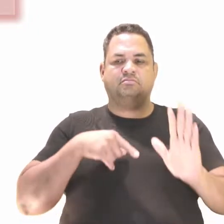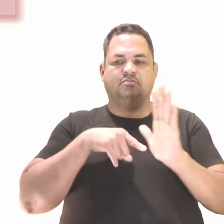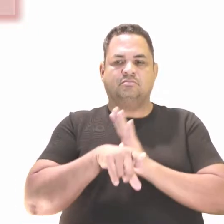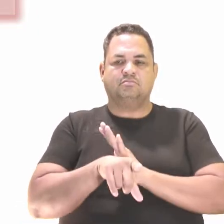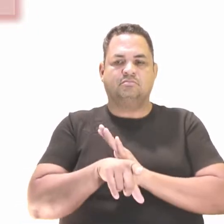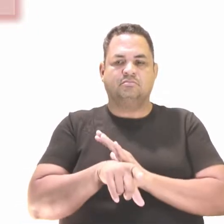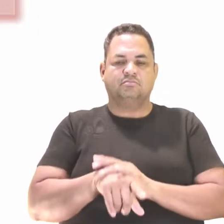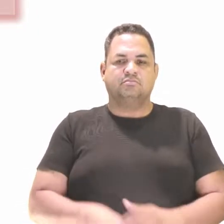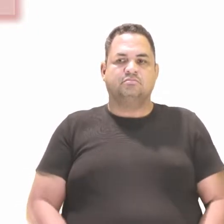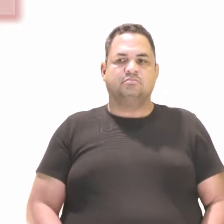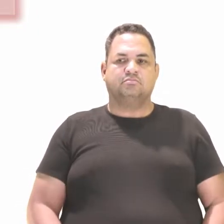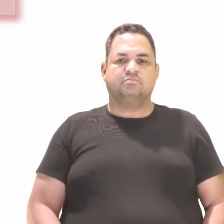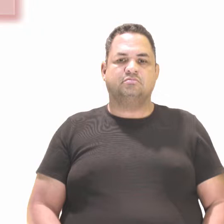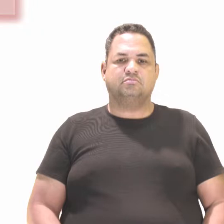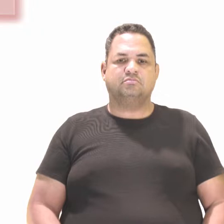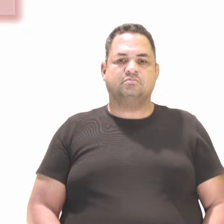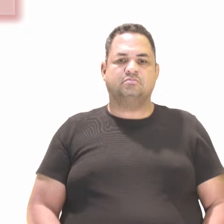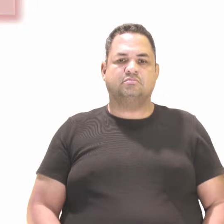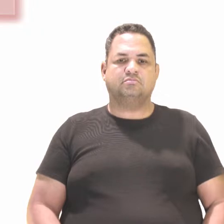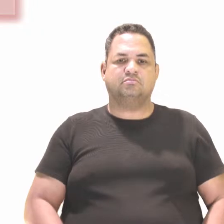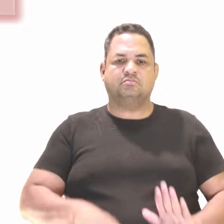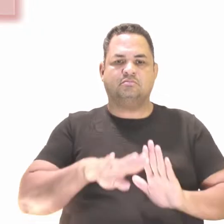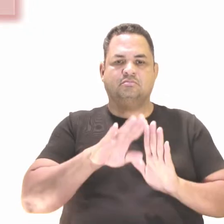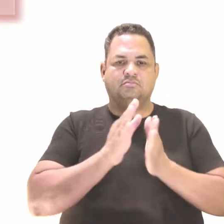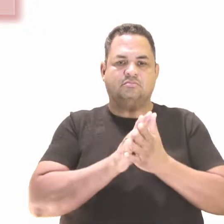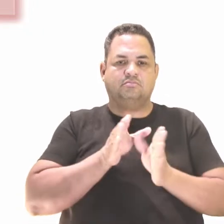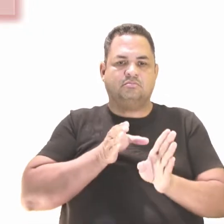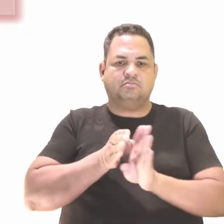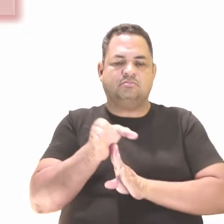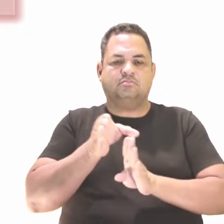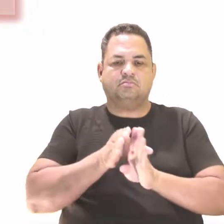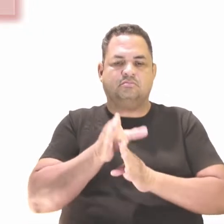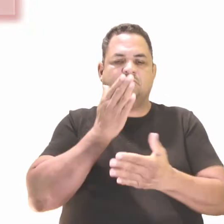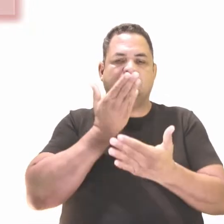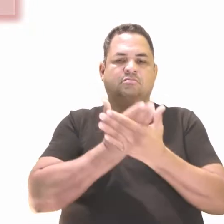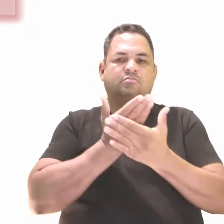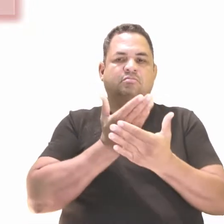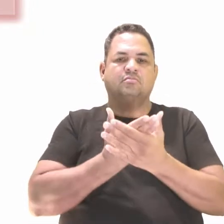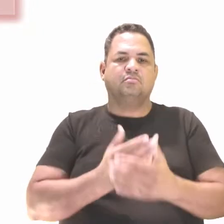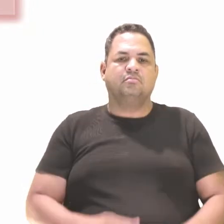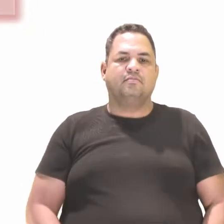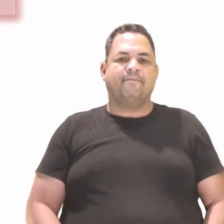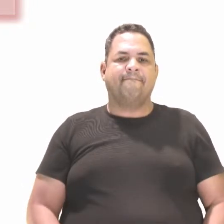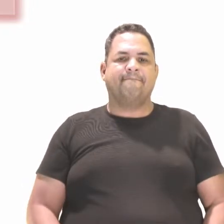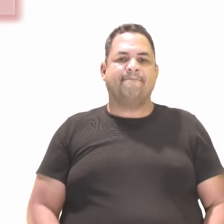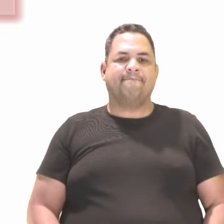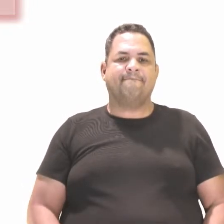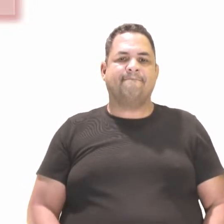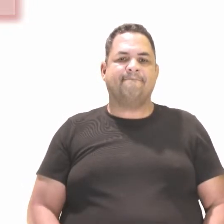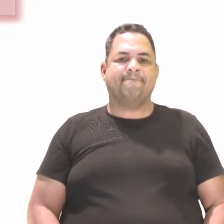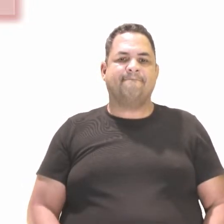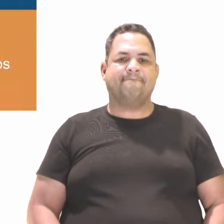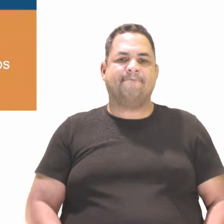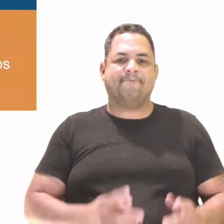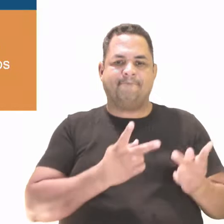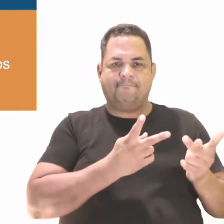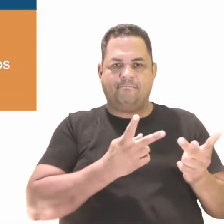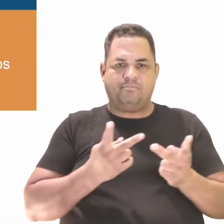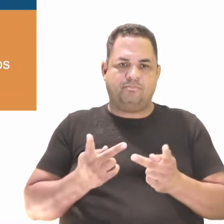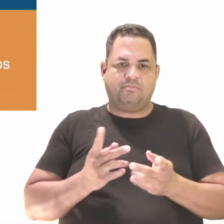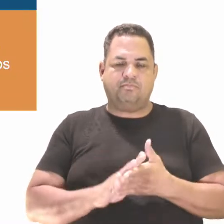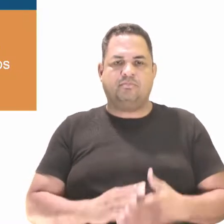pergunta que vai nortear aqui a nossa aula, pois nós vamos falar de invitations,